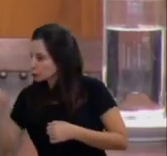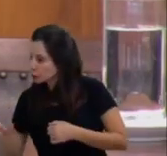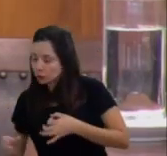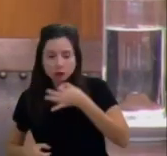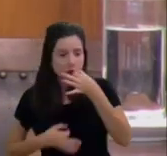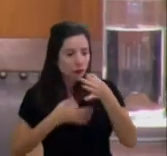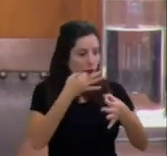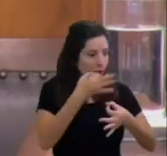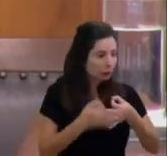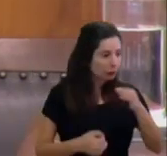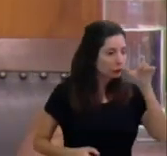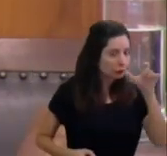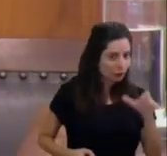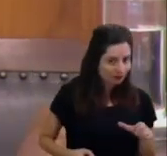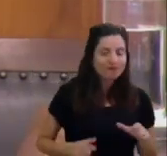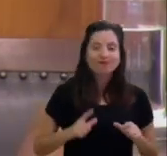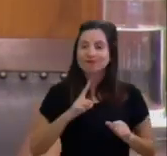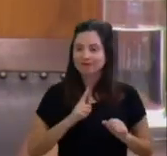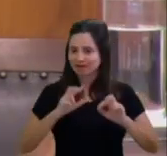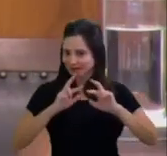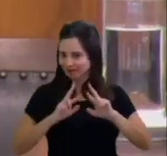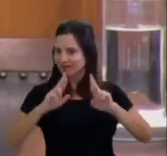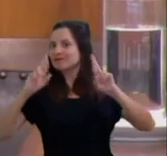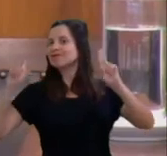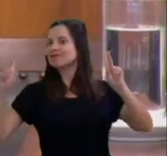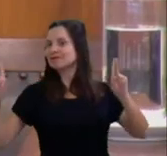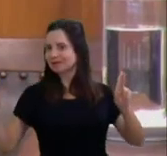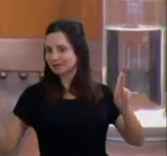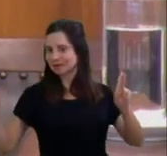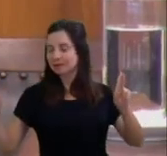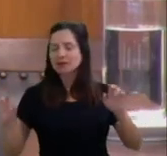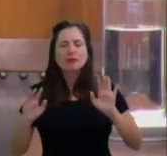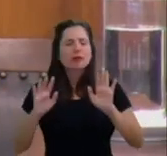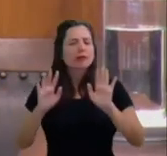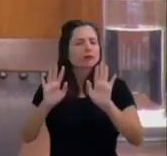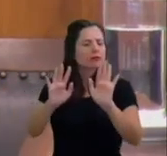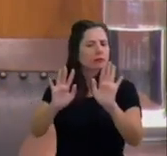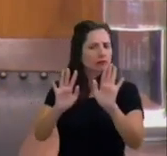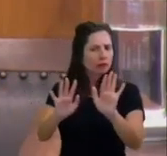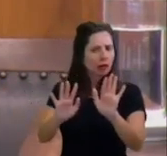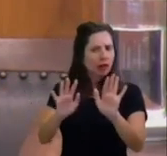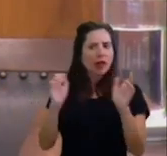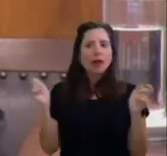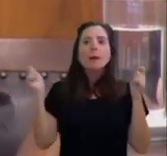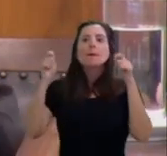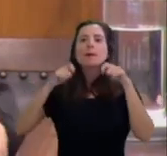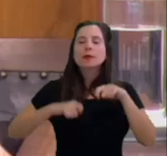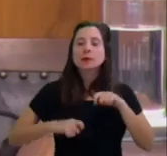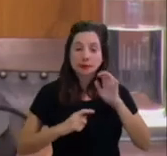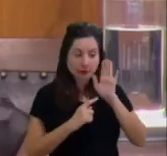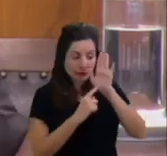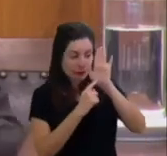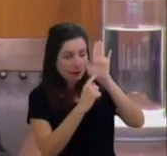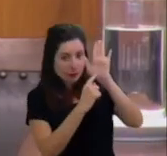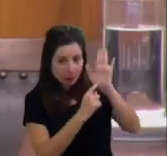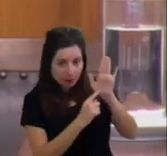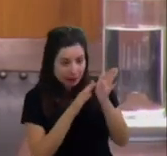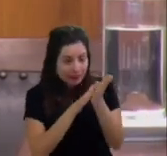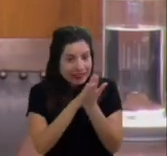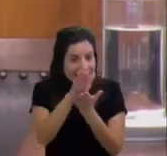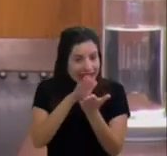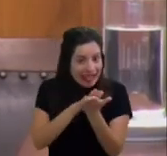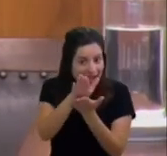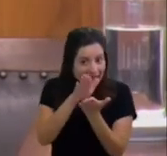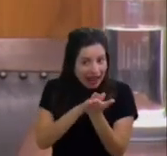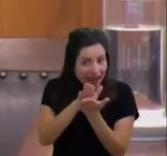Há uma grande divergência quanto a isso. No entanto, é possível apontar, dentre as despesas constantes